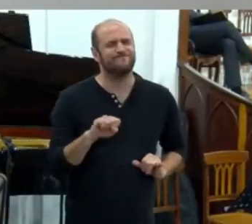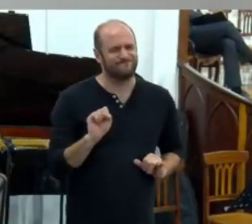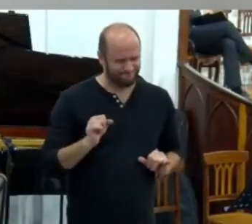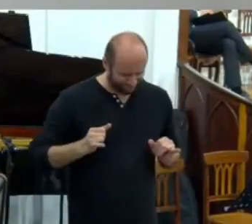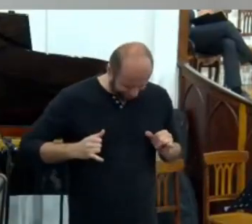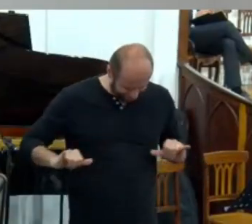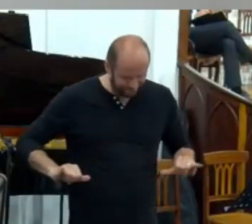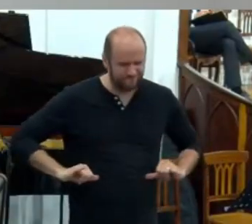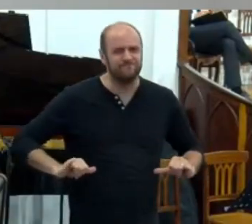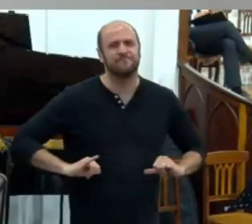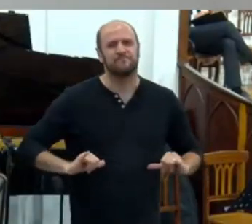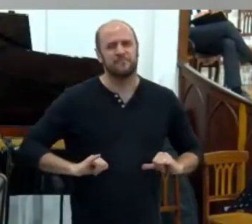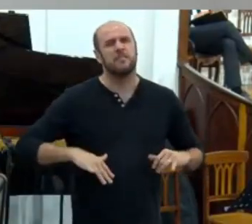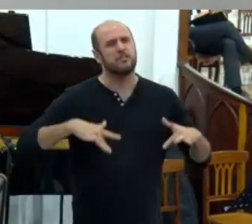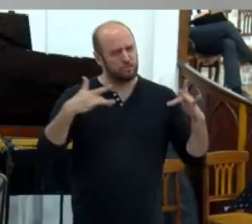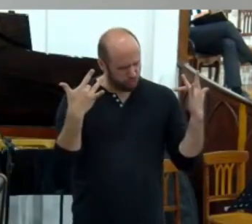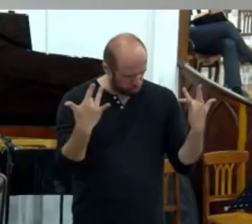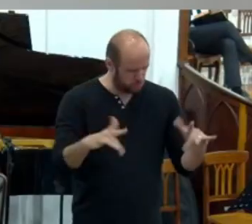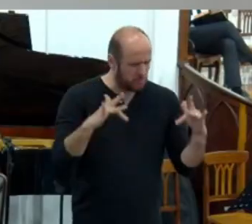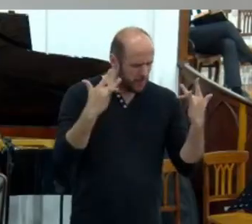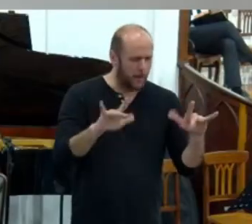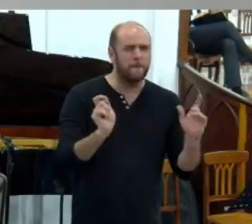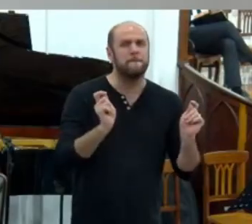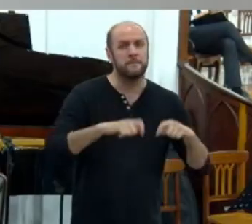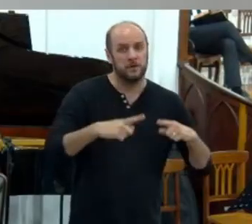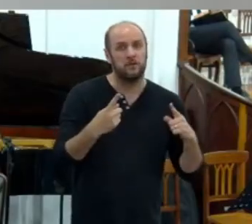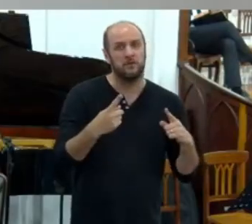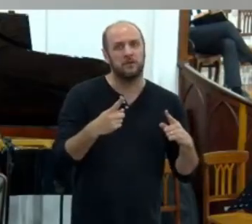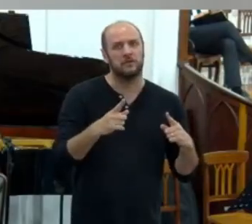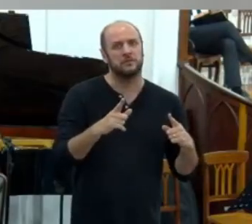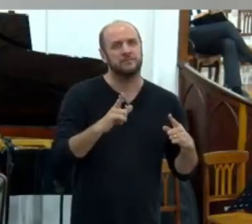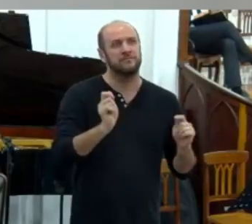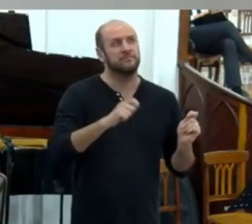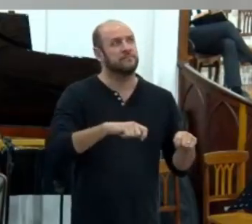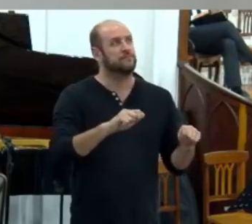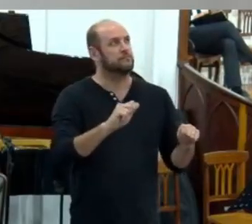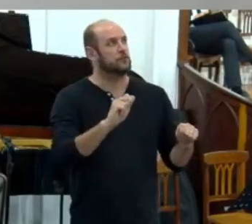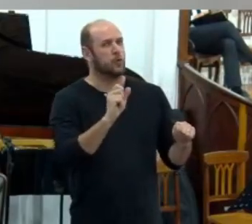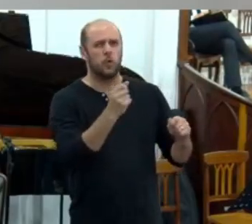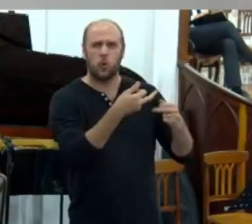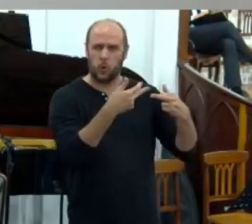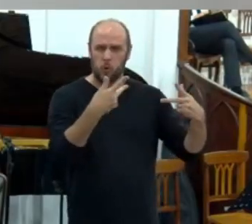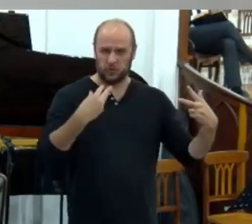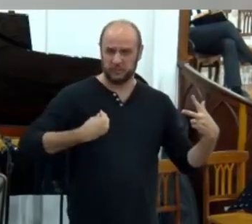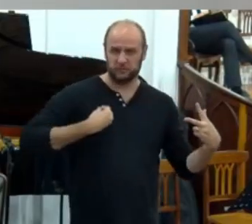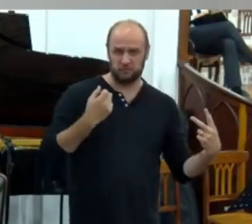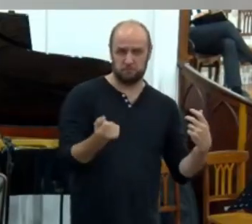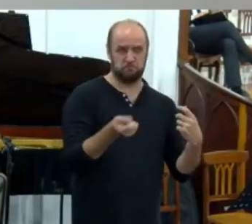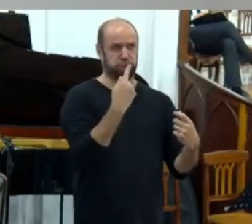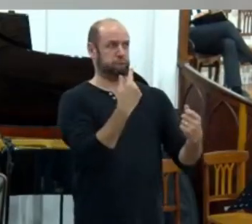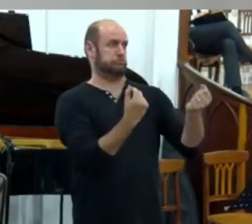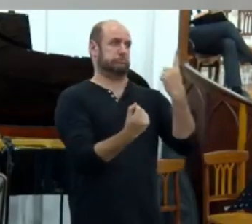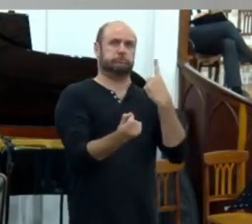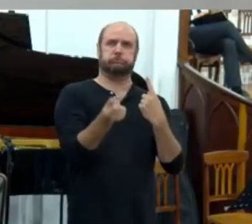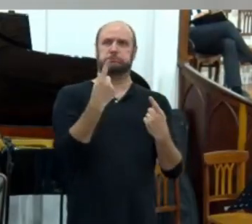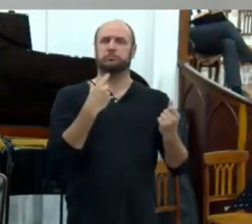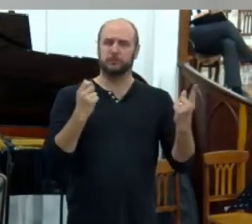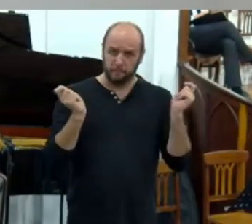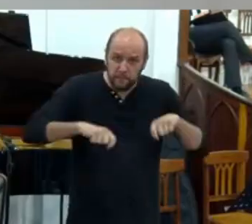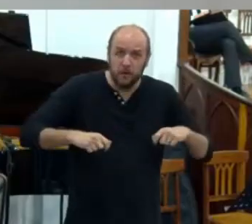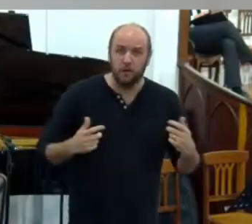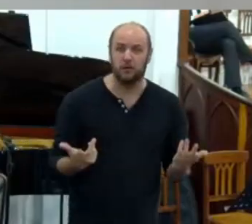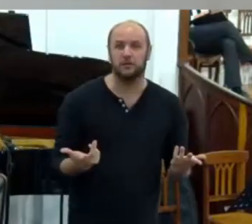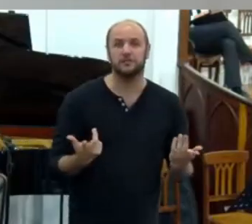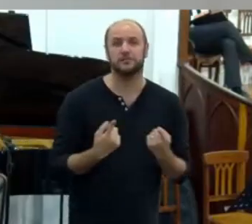sofremos. Padecemos, podemos ser assaltados por diversas situações na vida. Mas o